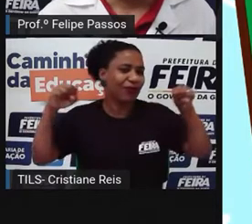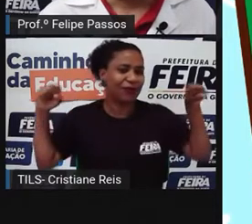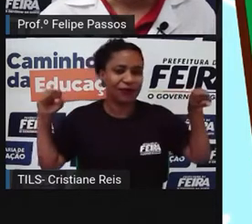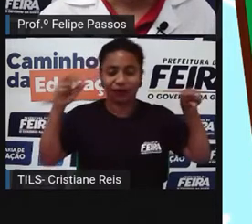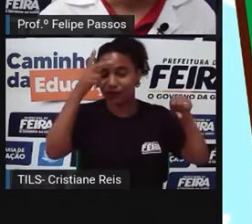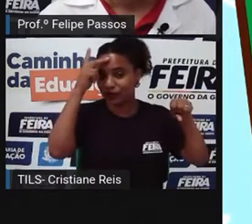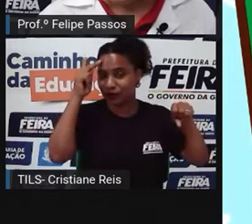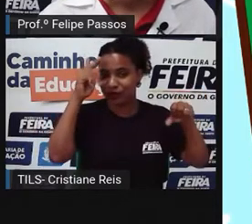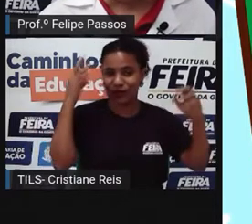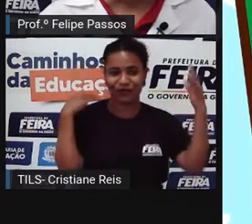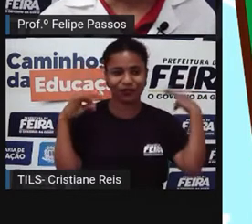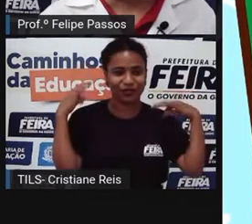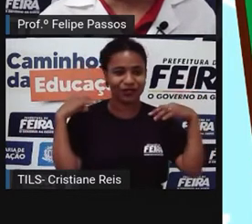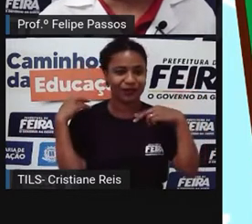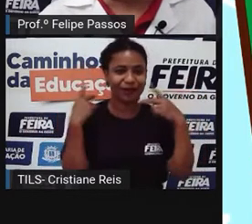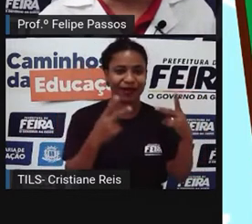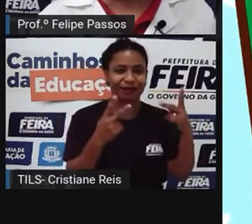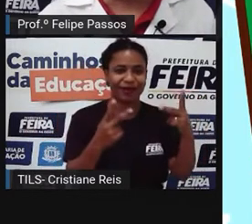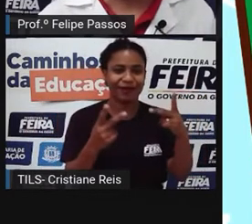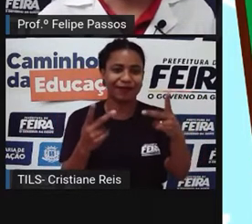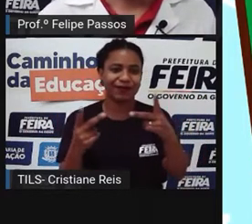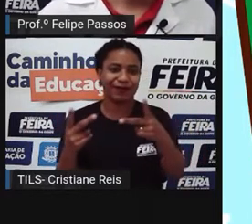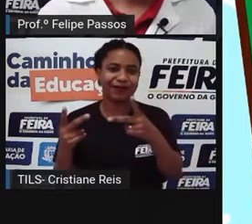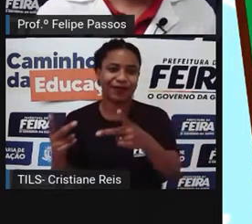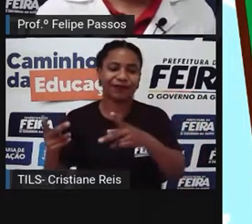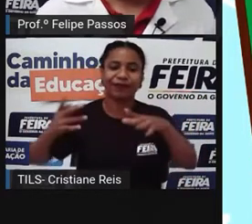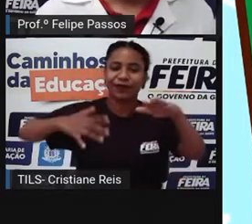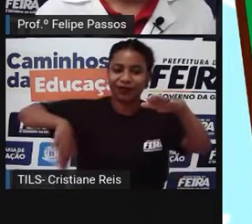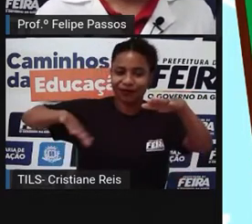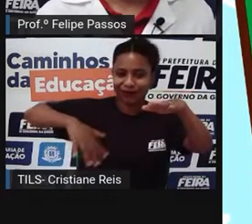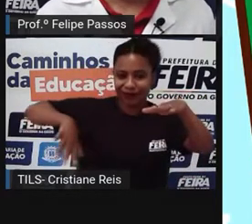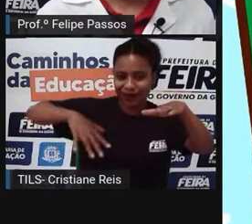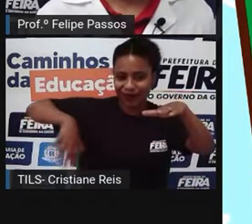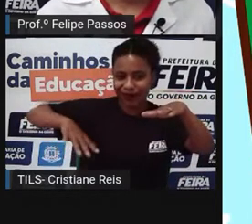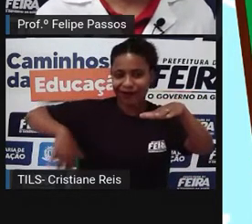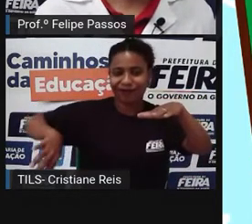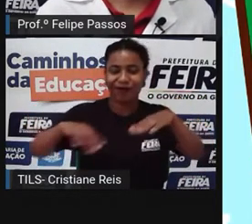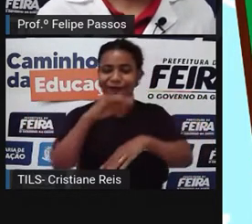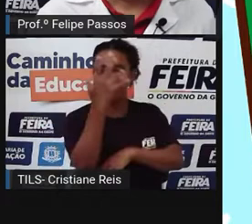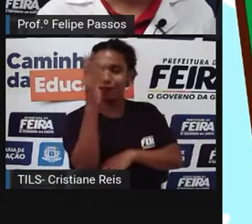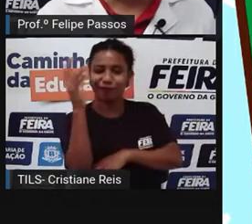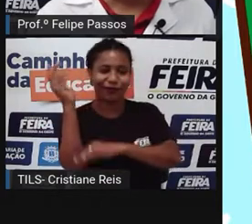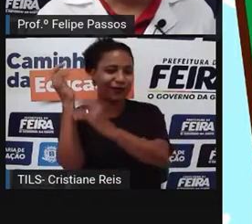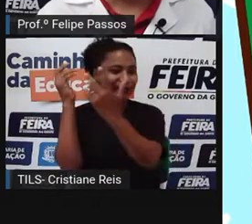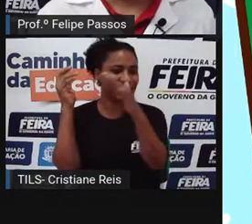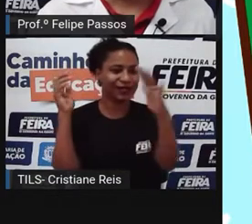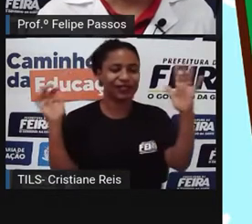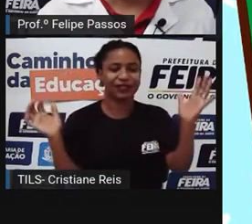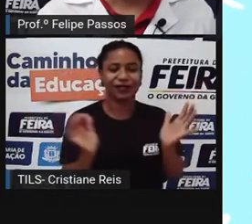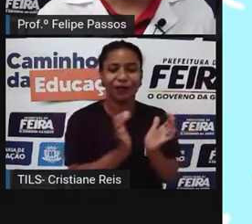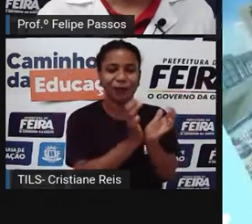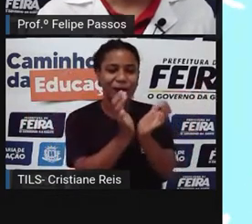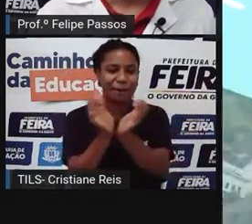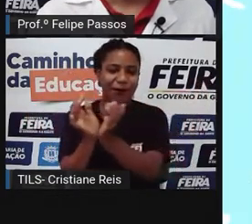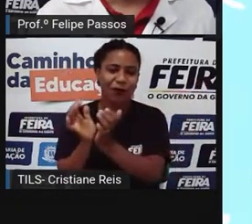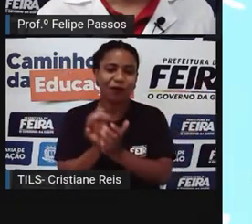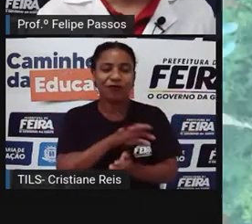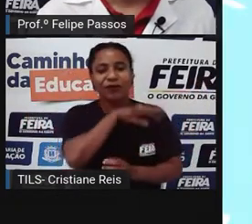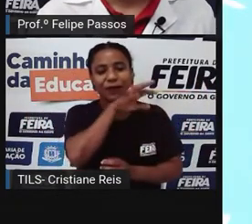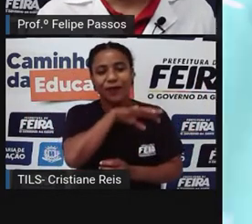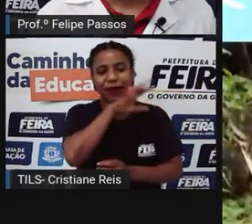país. As praias, as florestas, os biomas diferentes, os povos diferentes.